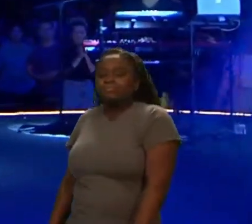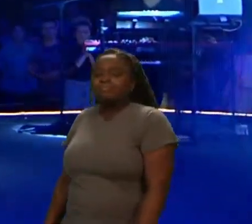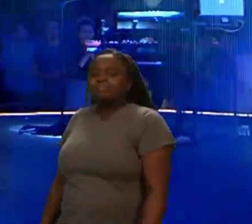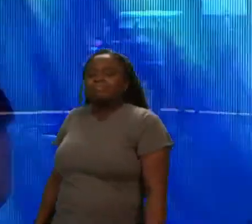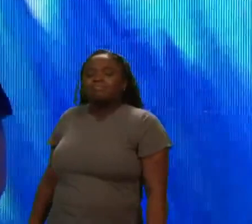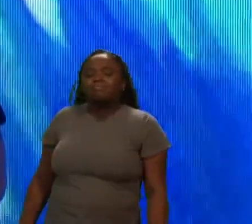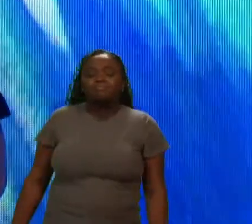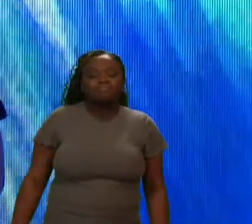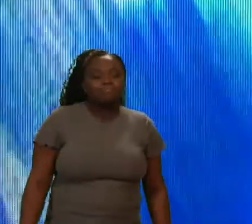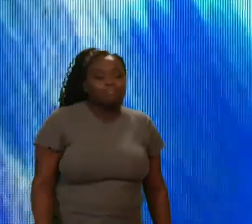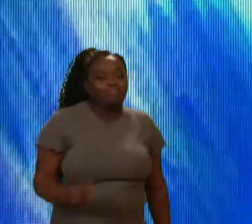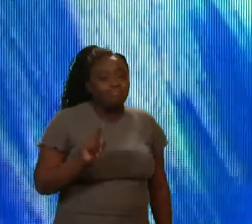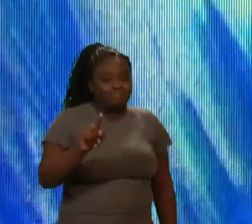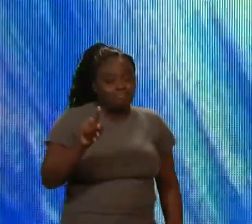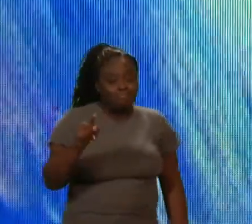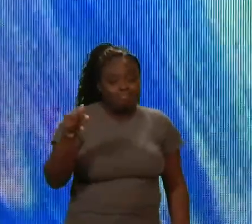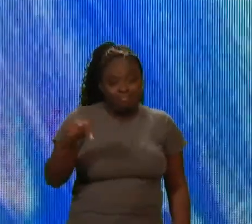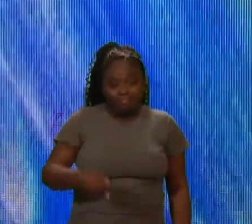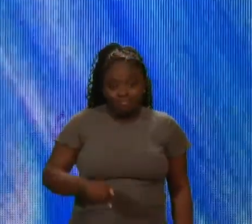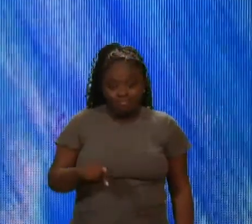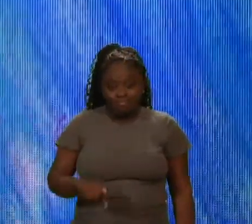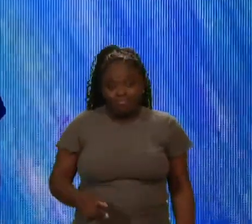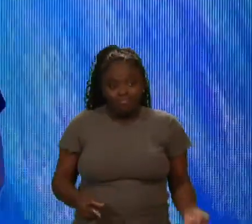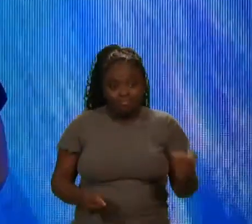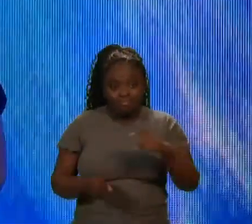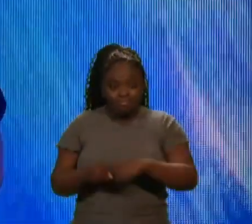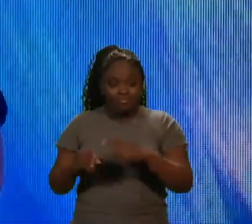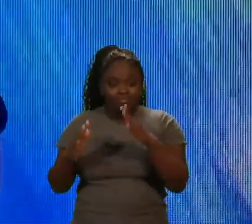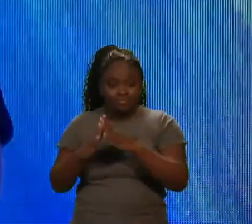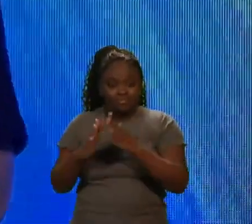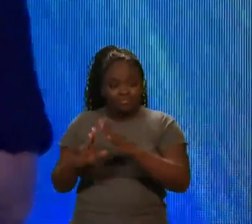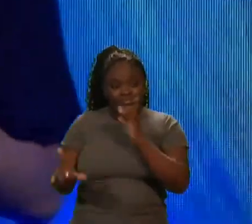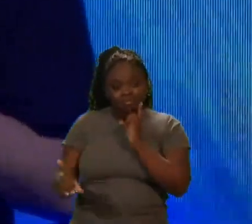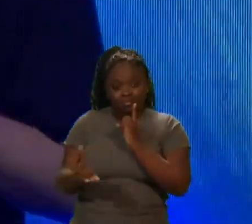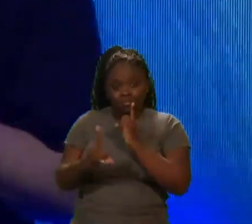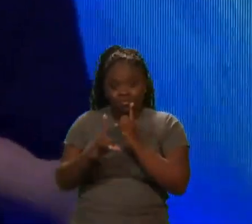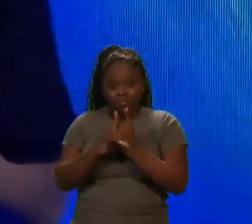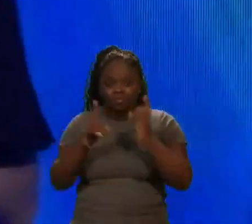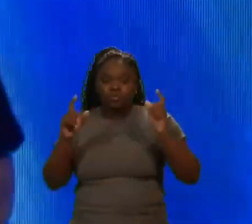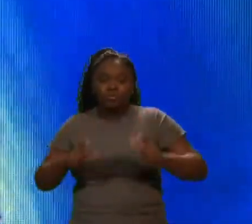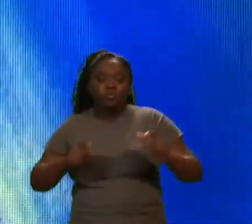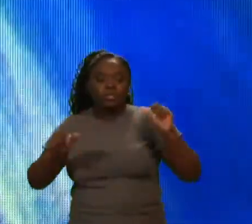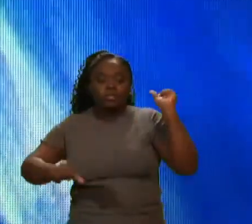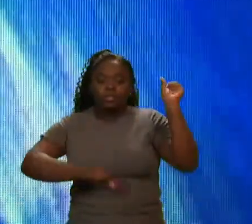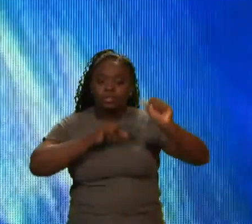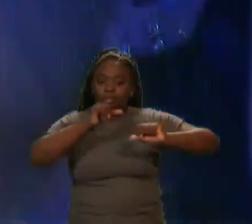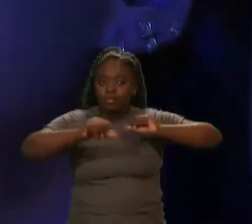enquanto você está aqui, você vai voltar para casa e você encontrará ambientes transformados,